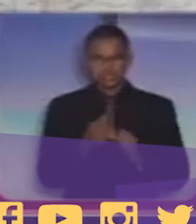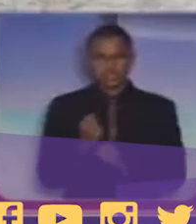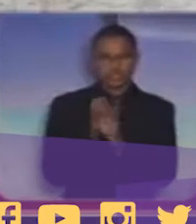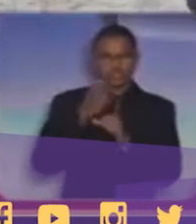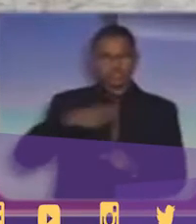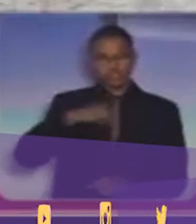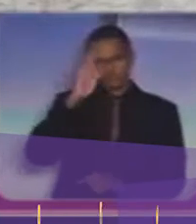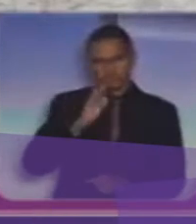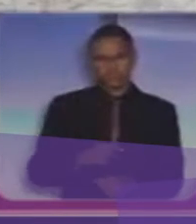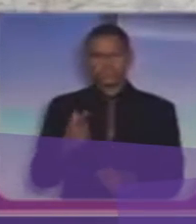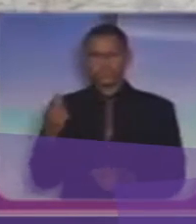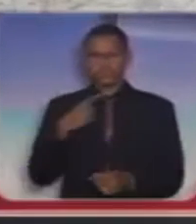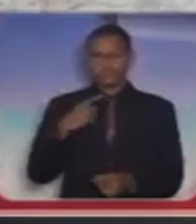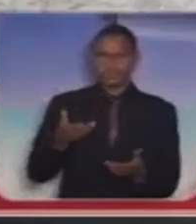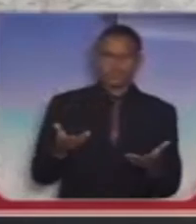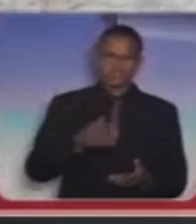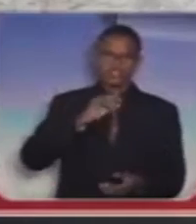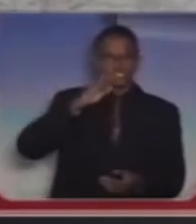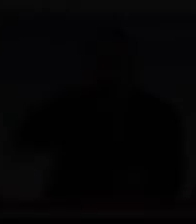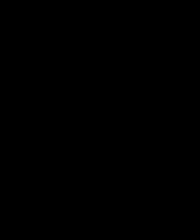país portanto direta já vamos todos à luta